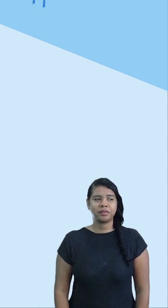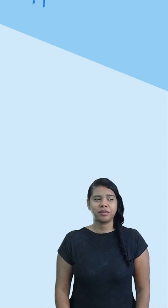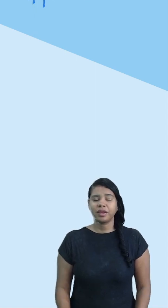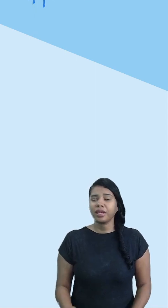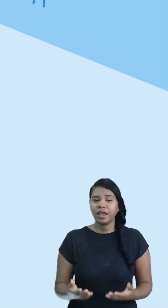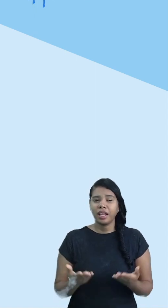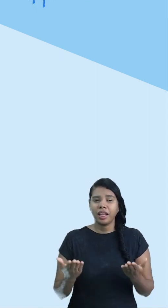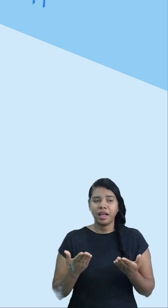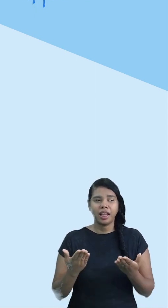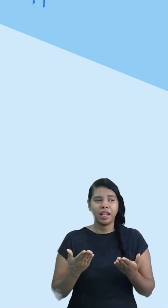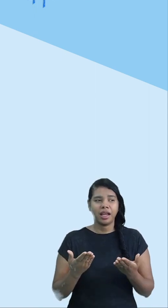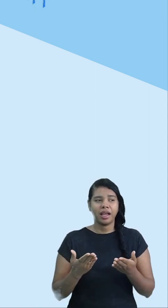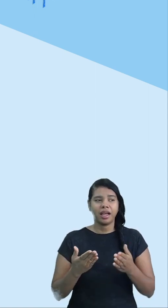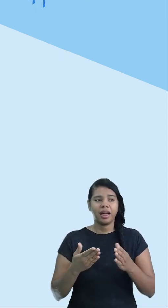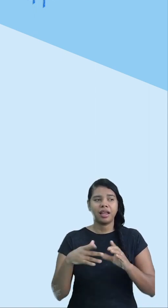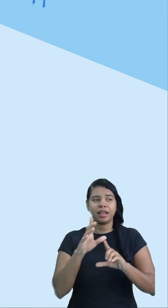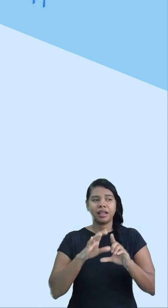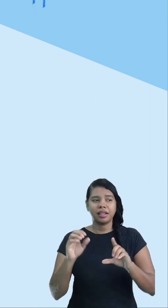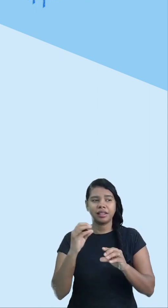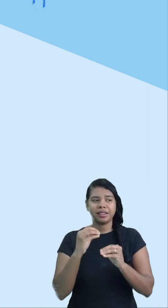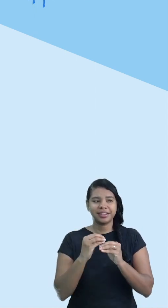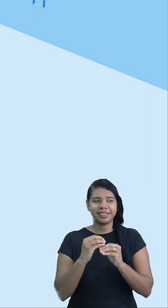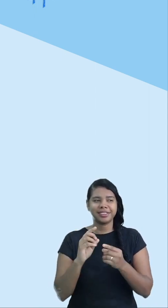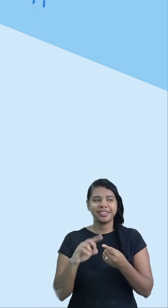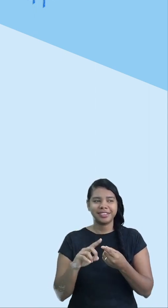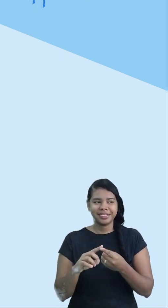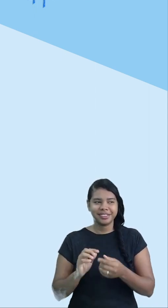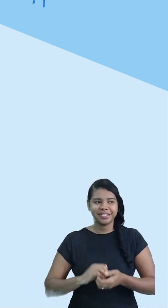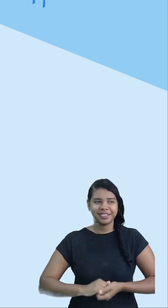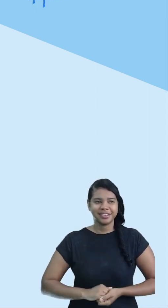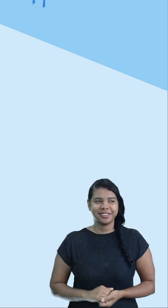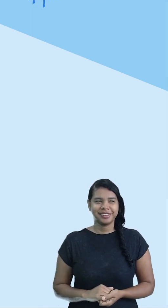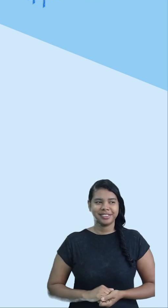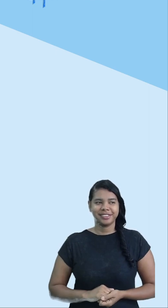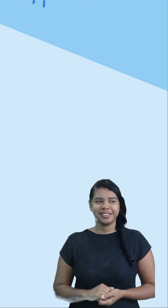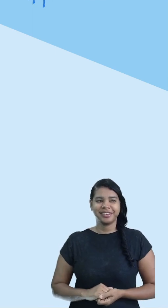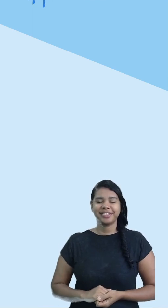As hashtags. Volta aqui. Eu dei essa pausa porque